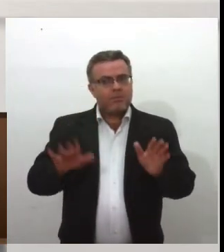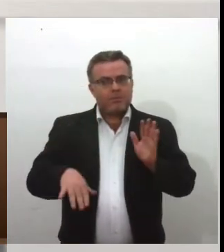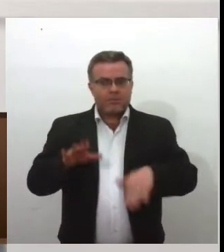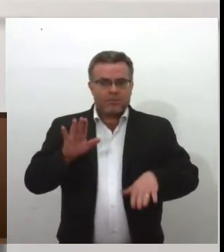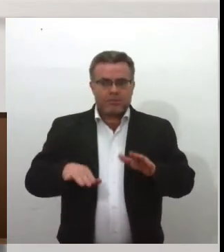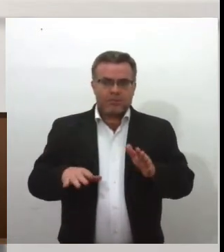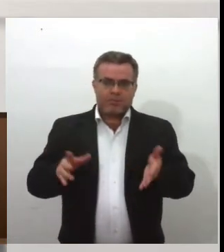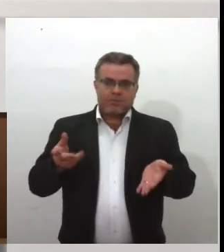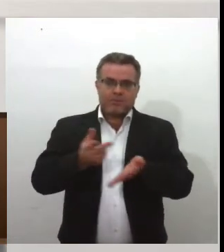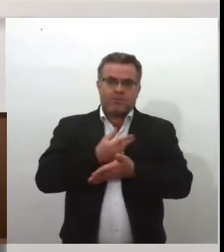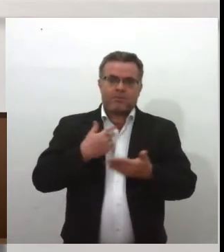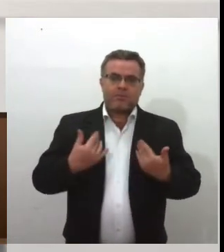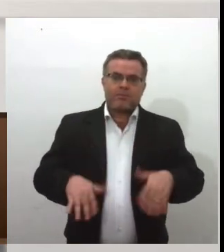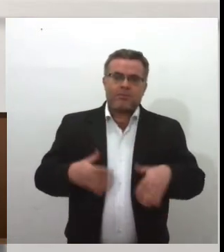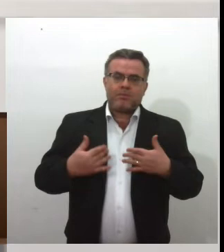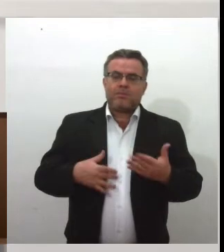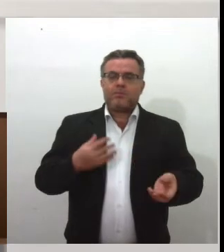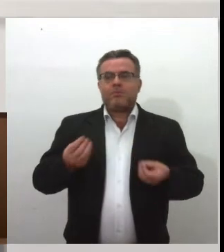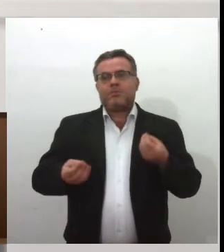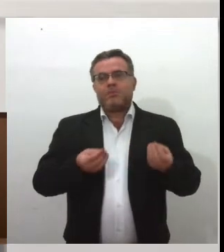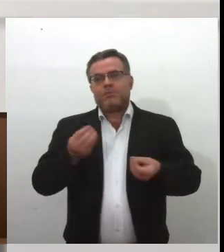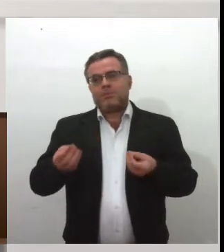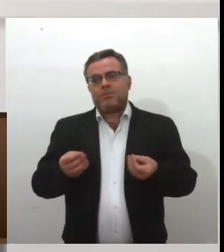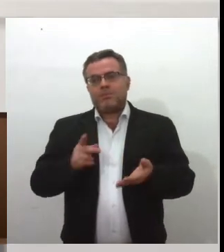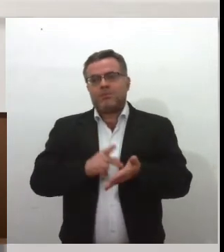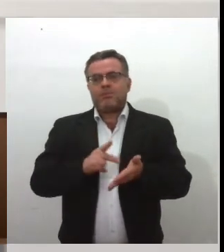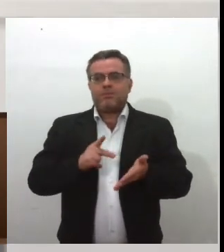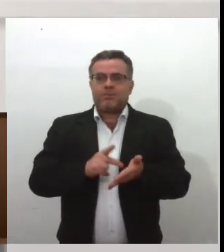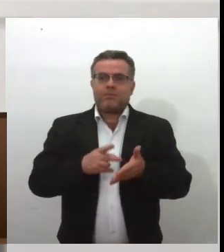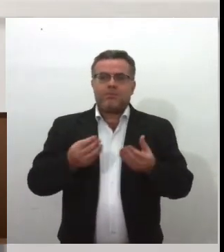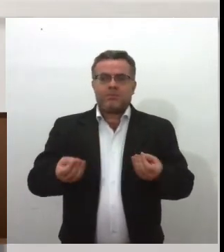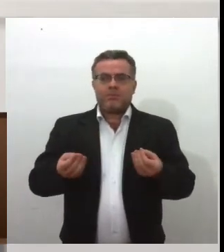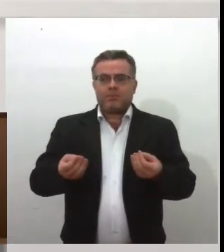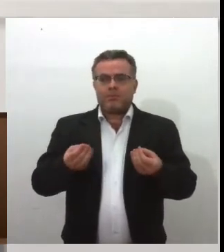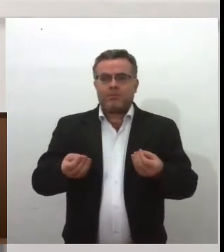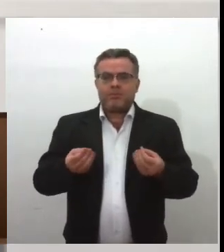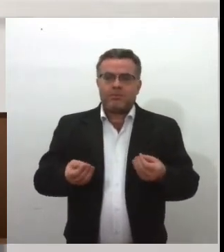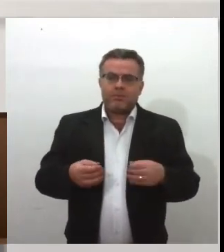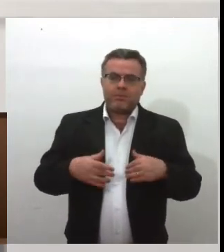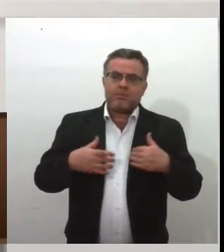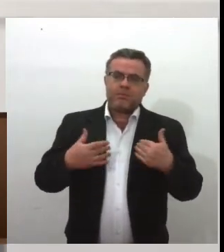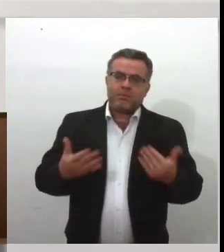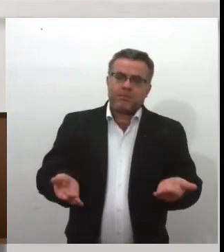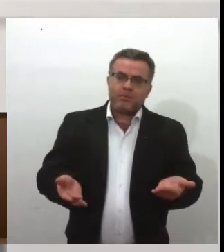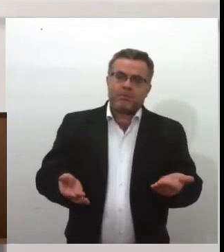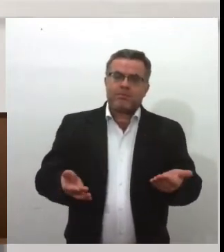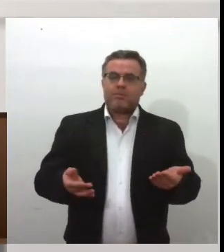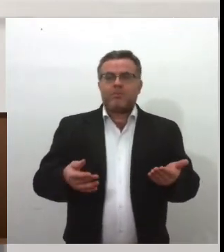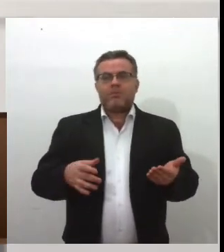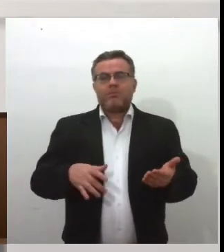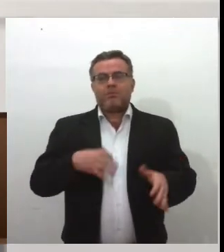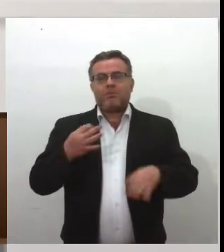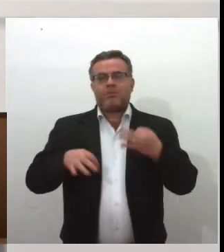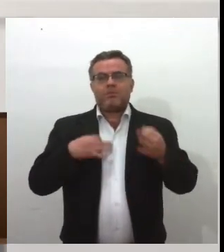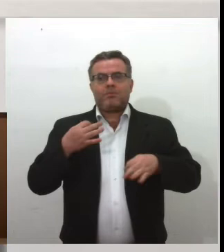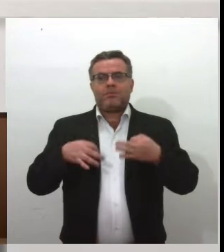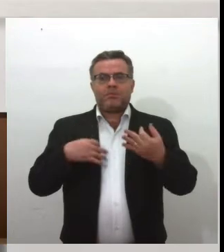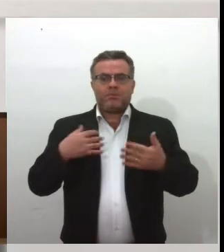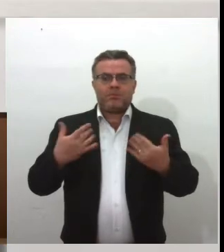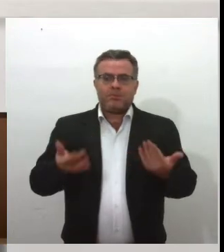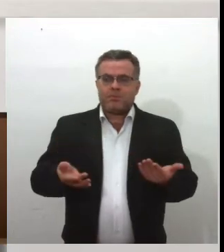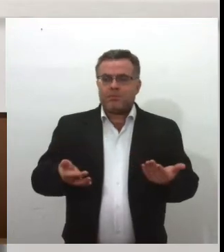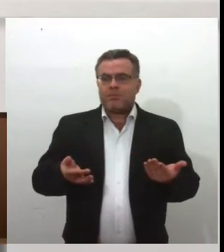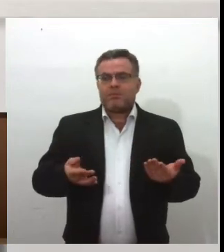até mesmo assim, uma experiência mais consciente na vida real, que a gente tem uma excitação. E a partir